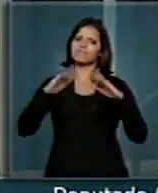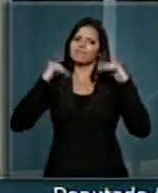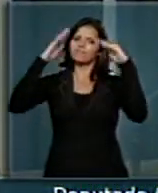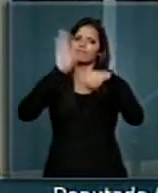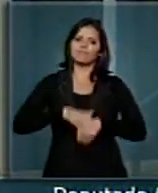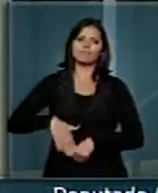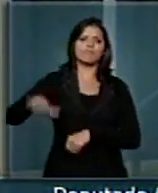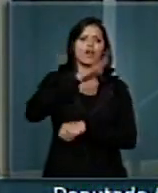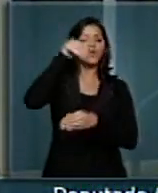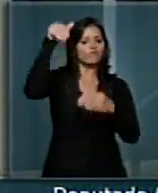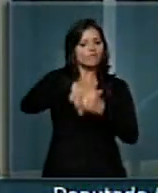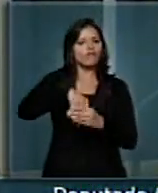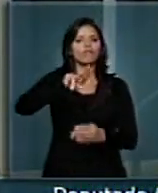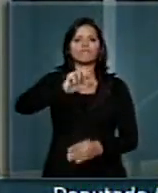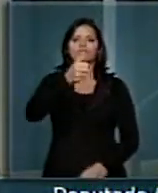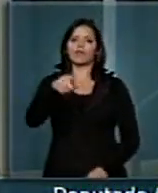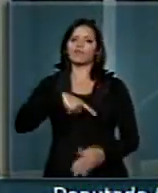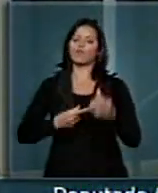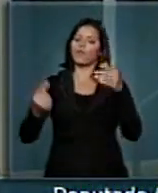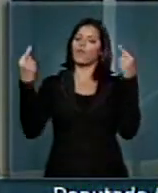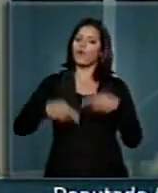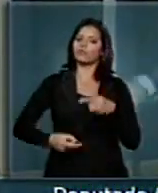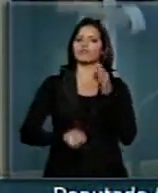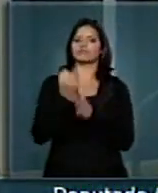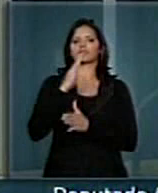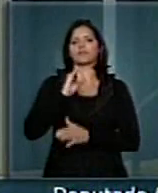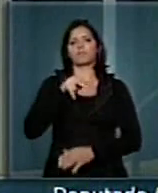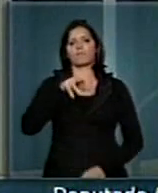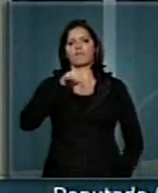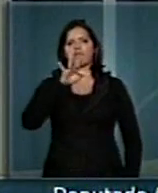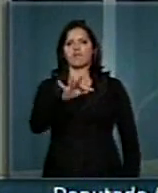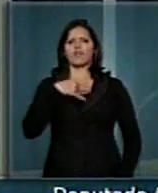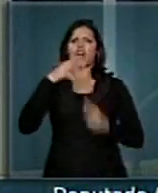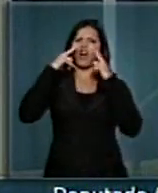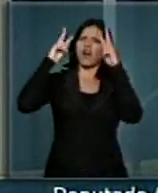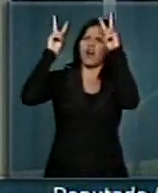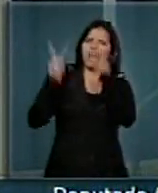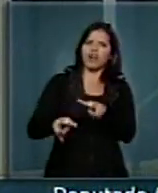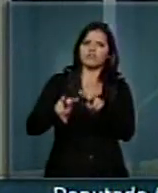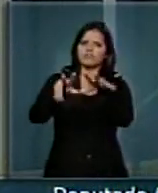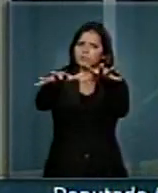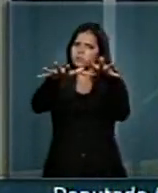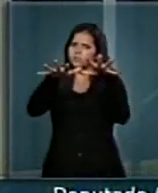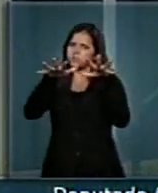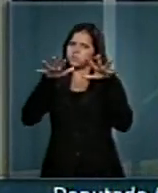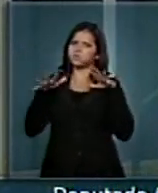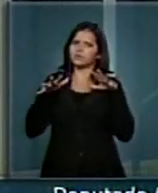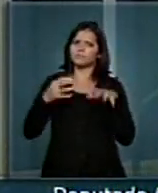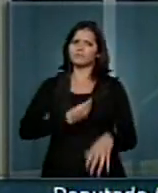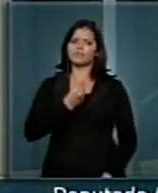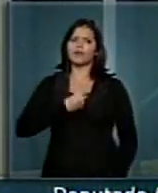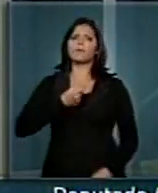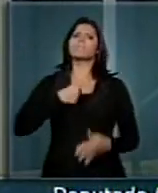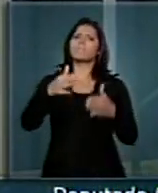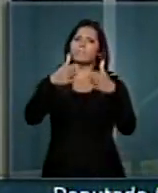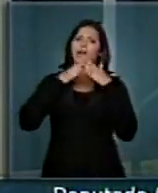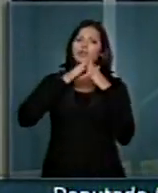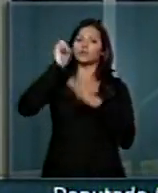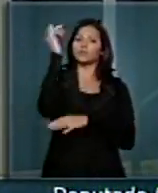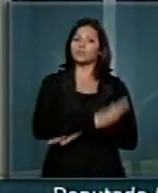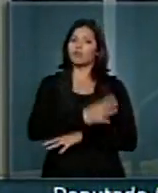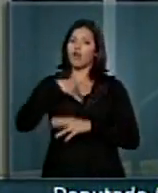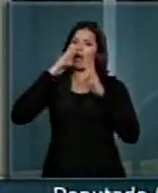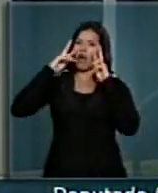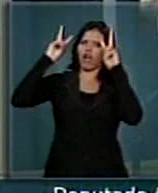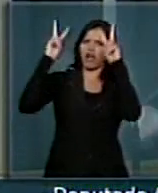majoritária contra a recriação da CPMF. Olhem para aquele plenário. Eu peço ao Brasil que olhe